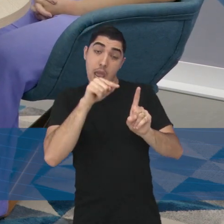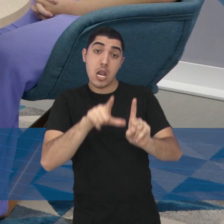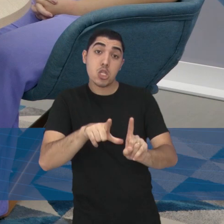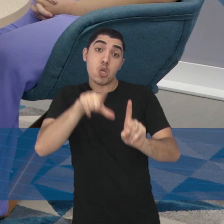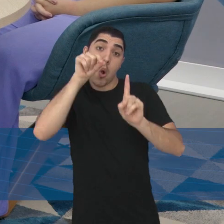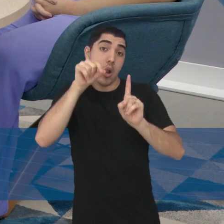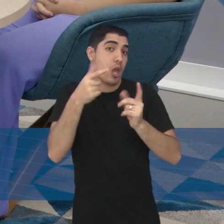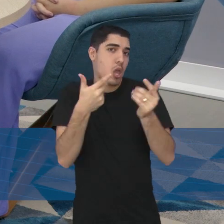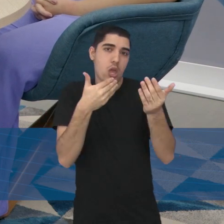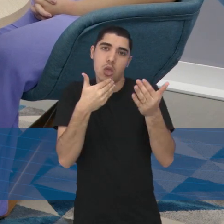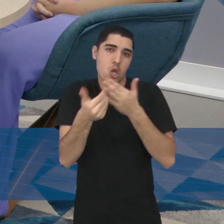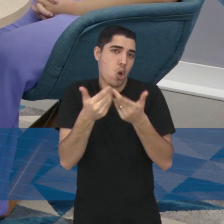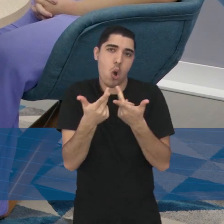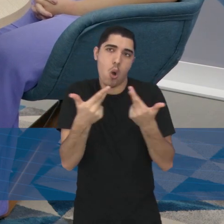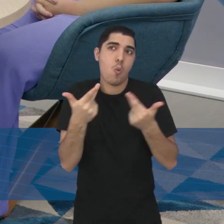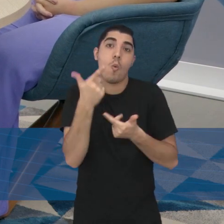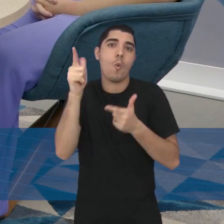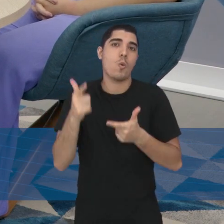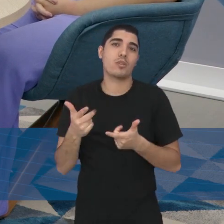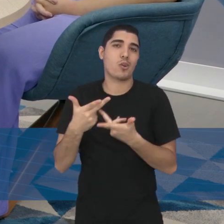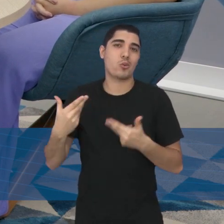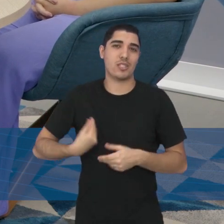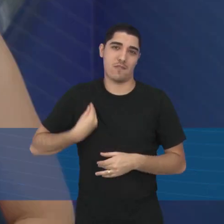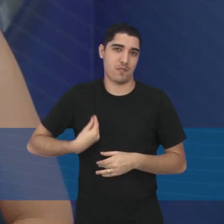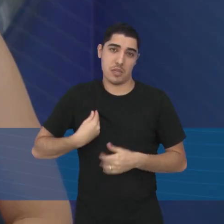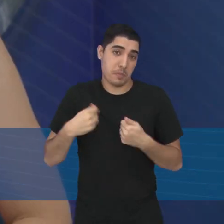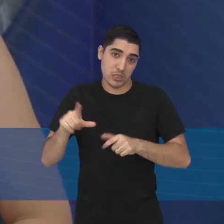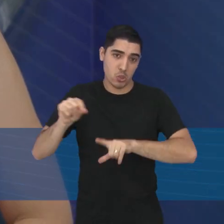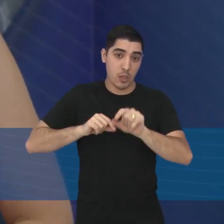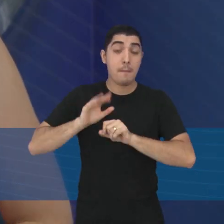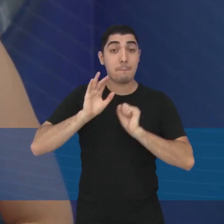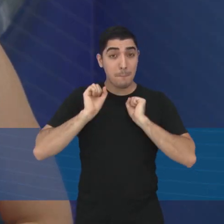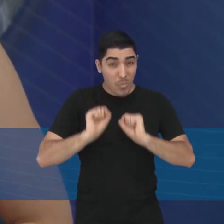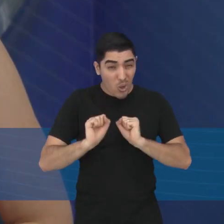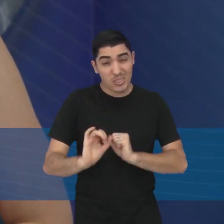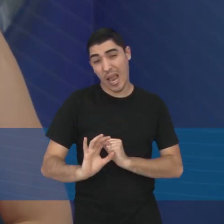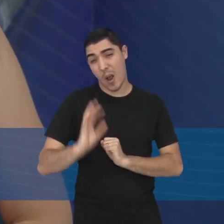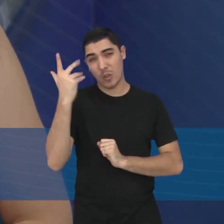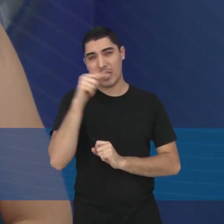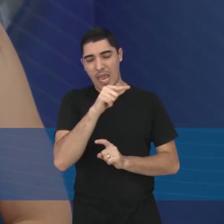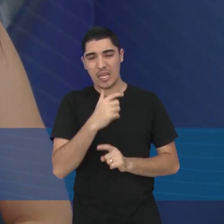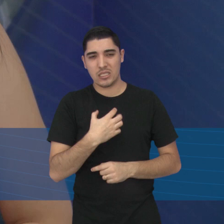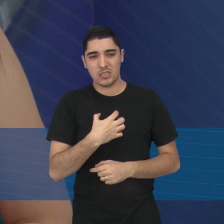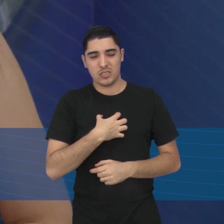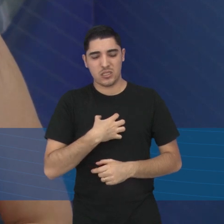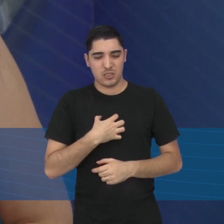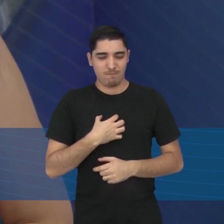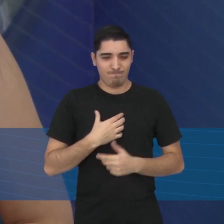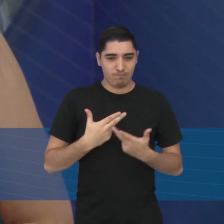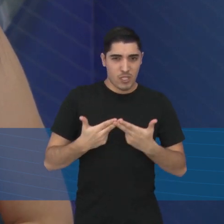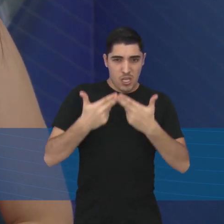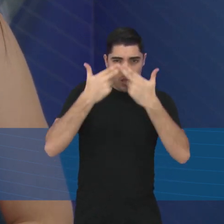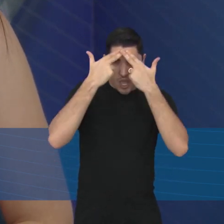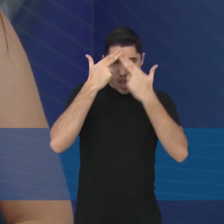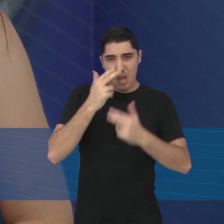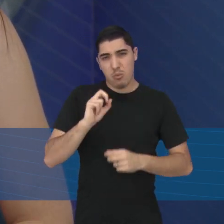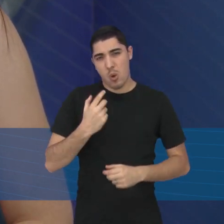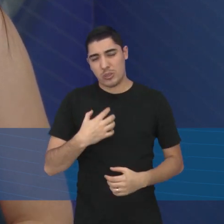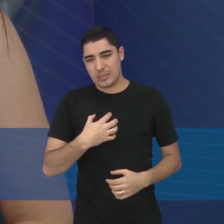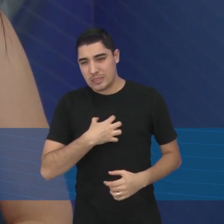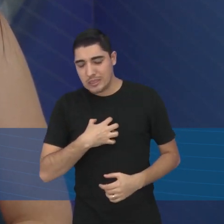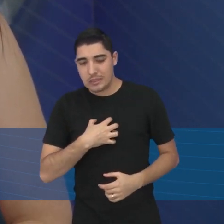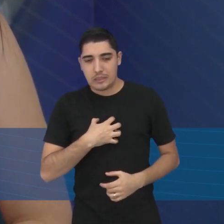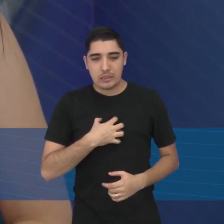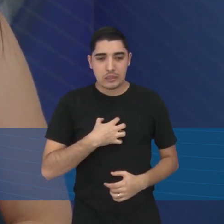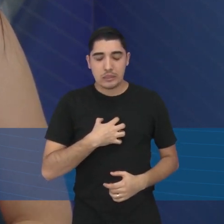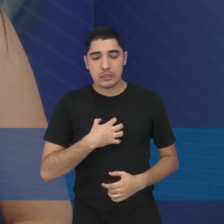como tudo na vida, né? E pode gerar também muita frustração, né? Isso não só para pessoas da periferia, mas é assim,